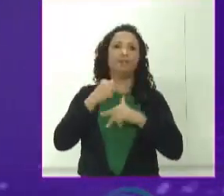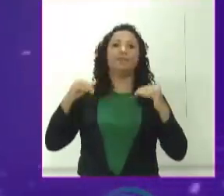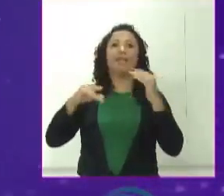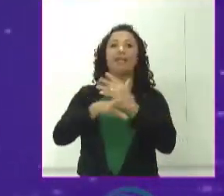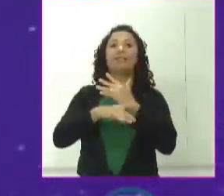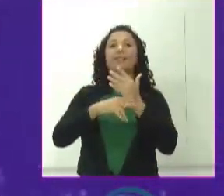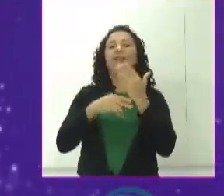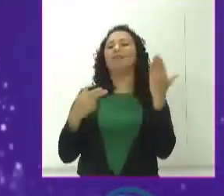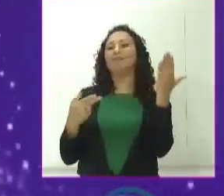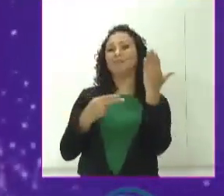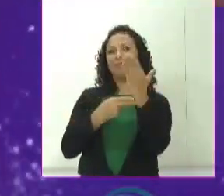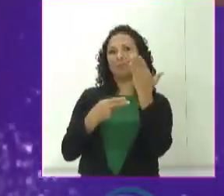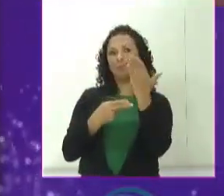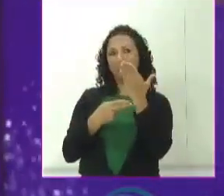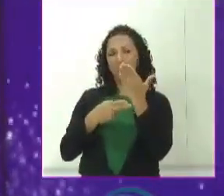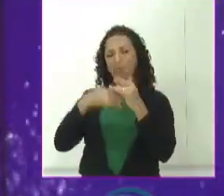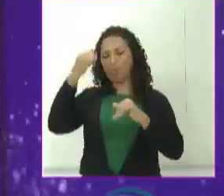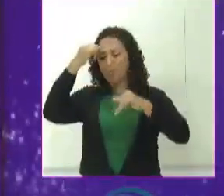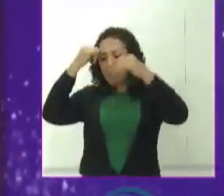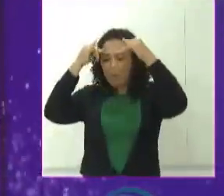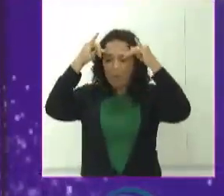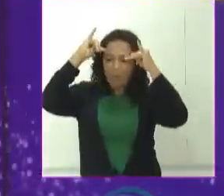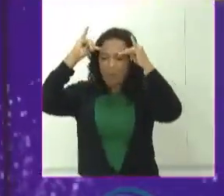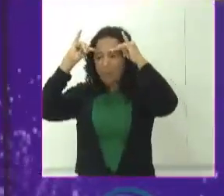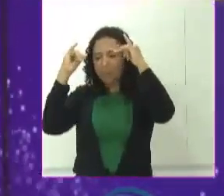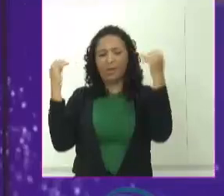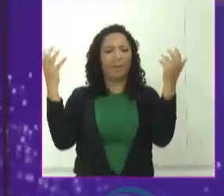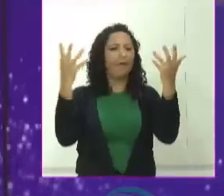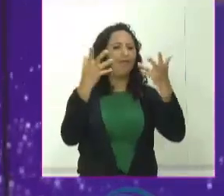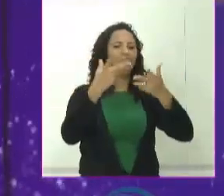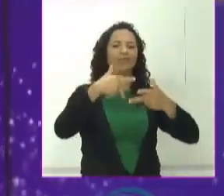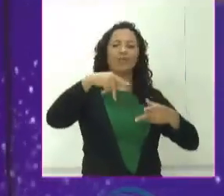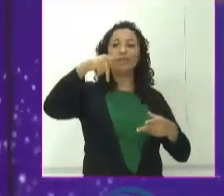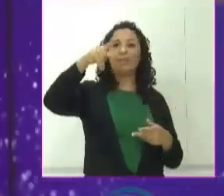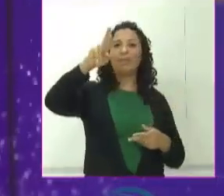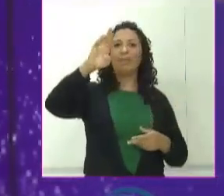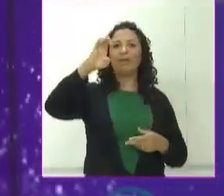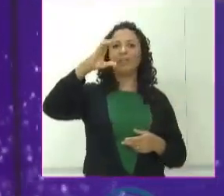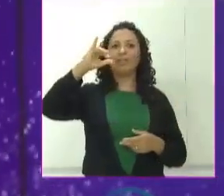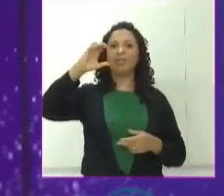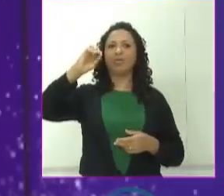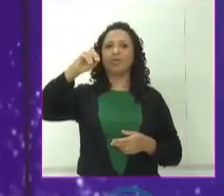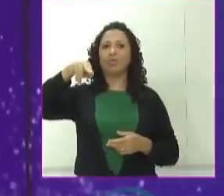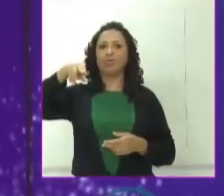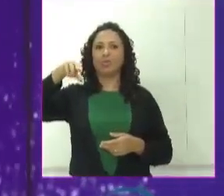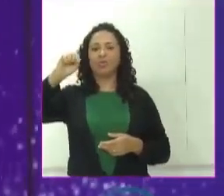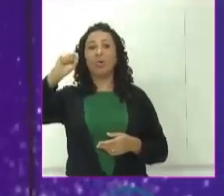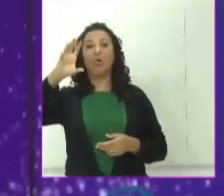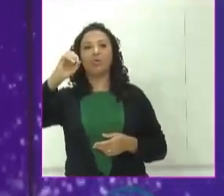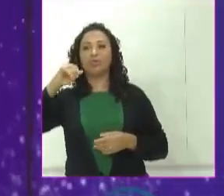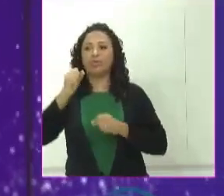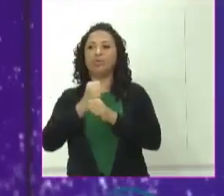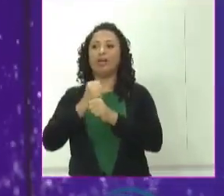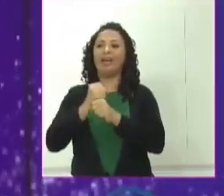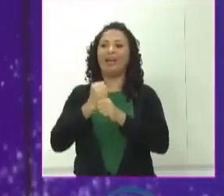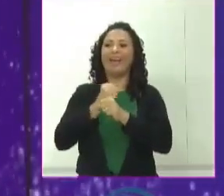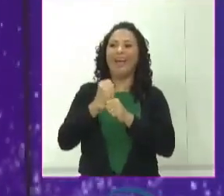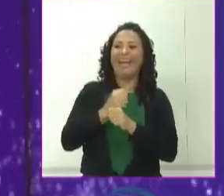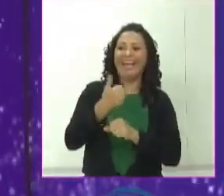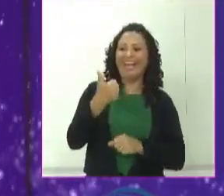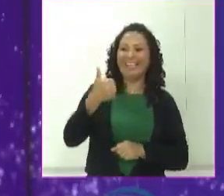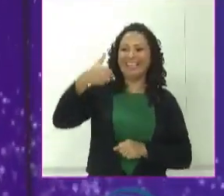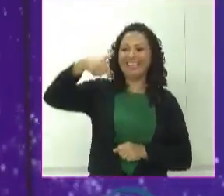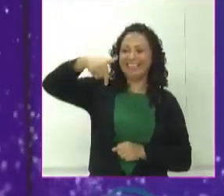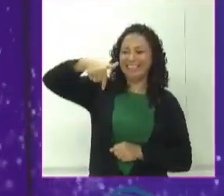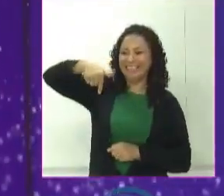de Timon. O boi maravilhoso, né? O boi precioso. Isso, né? Boi precioso, hoje com 17 anos. E esse ano com a temática, né? São João